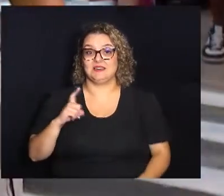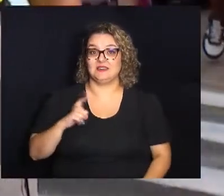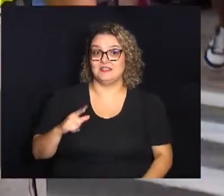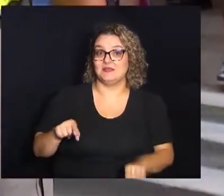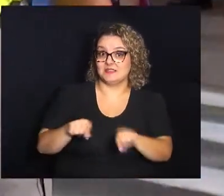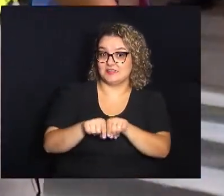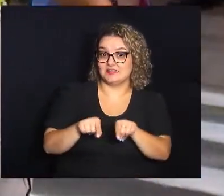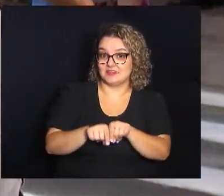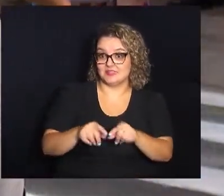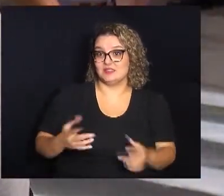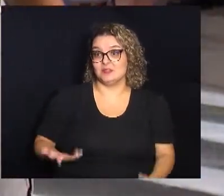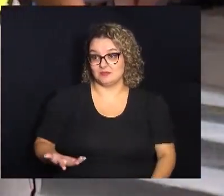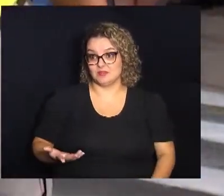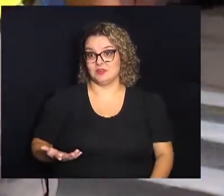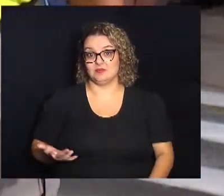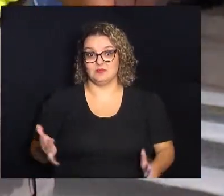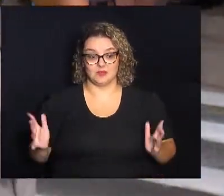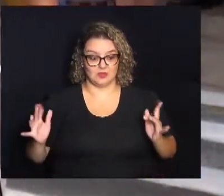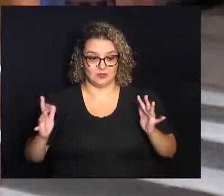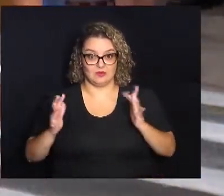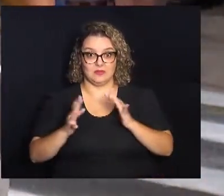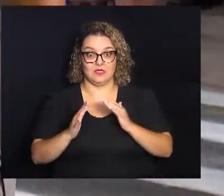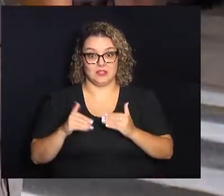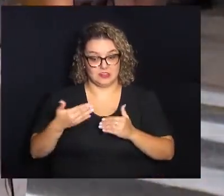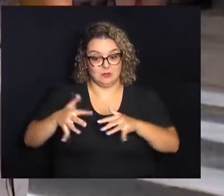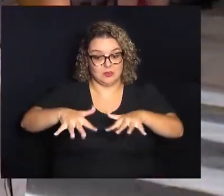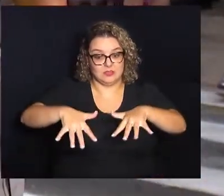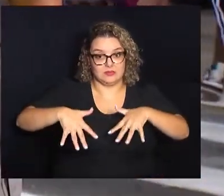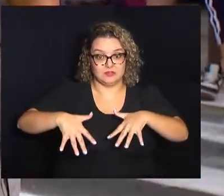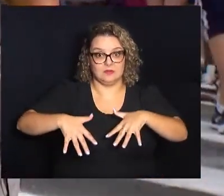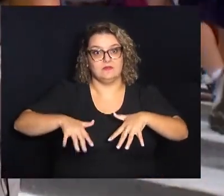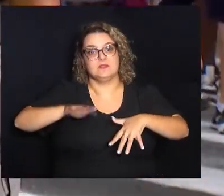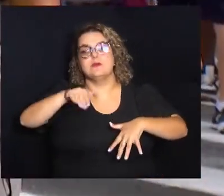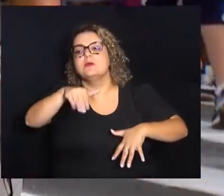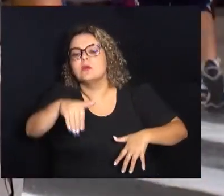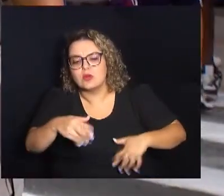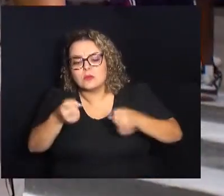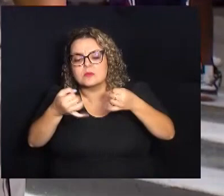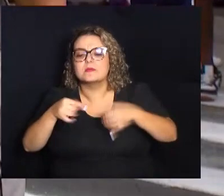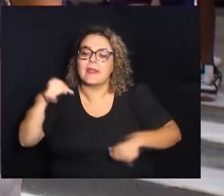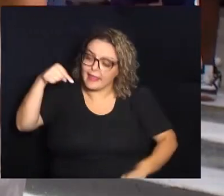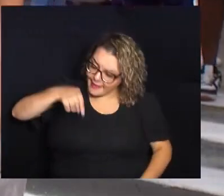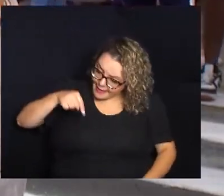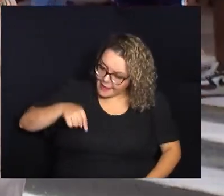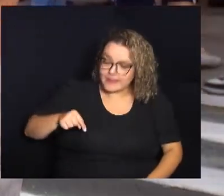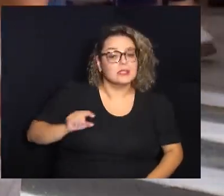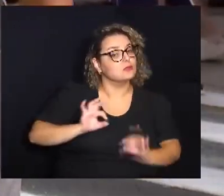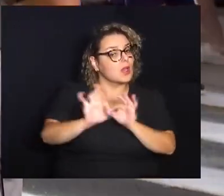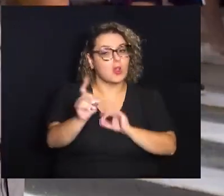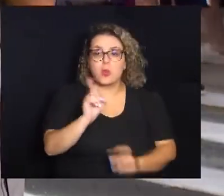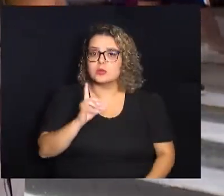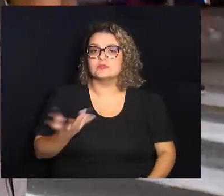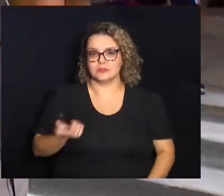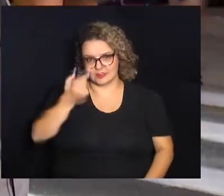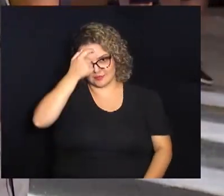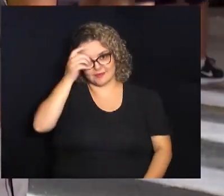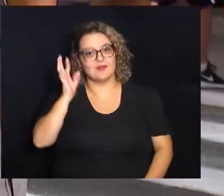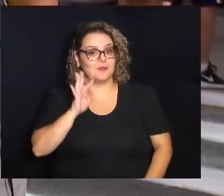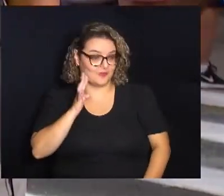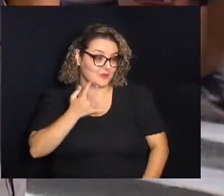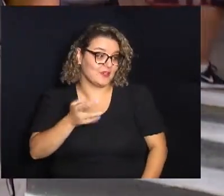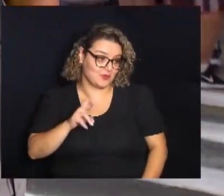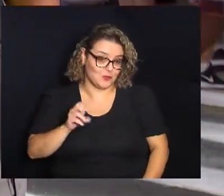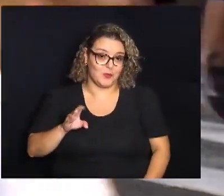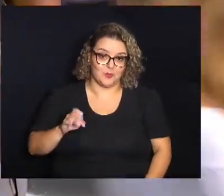inclusive, né, um pessoal que atravessou a rua fora da faixa, vocês já foram lá orientando, conscientizando, isso que é legal, né, Roberta?